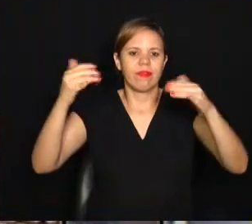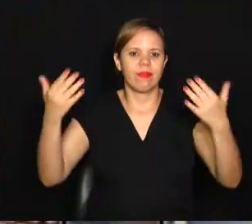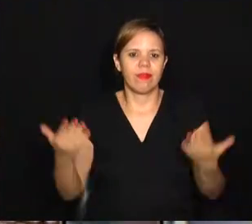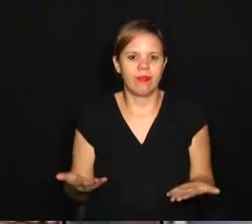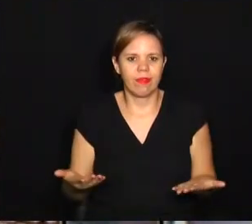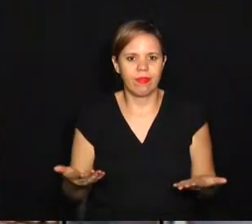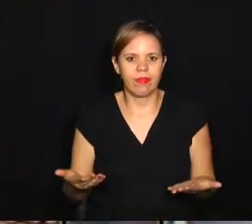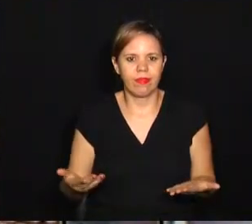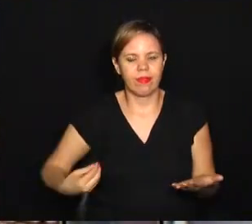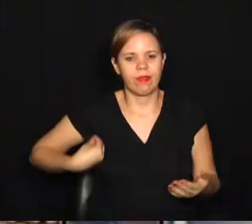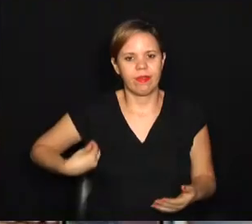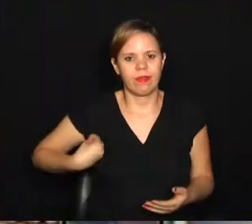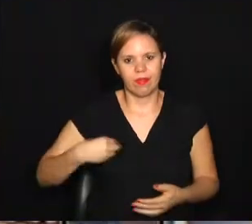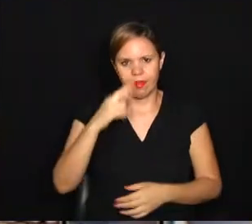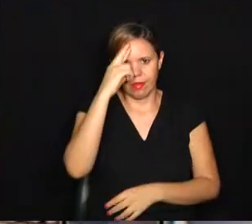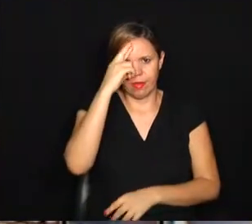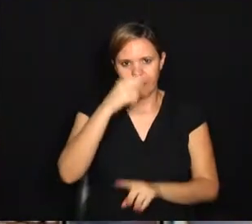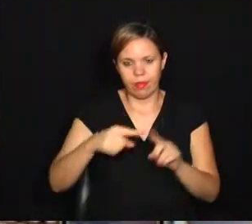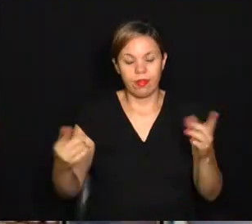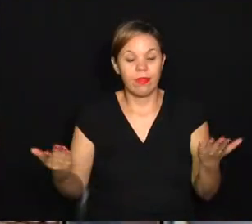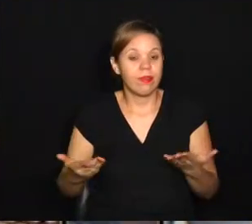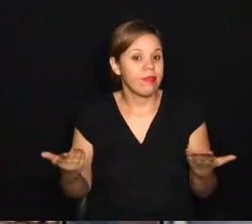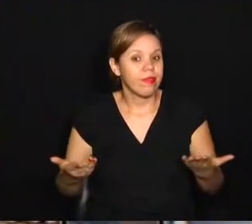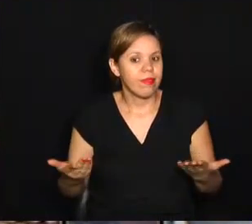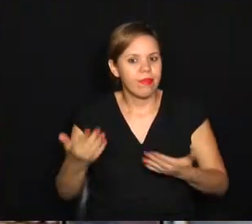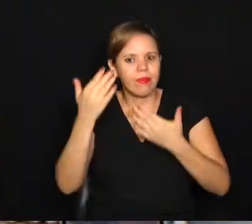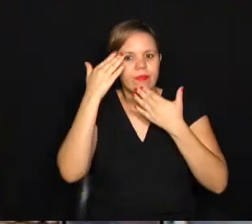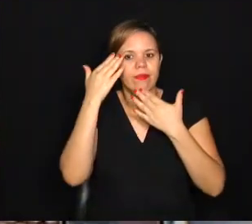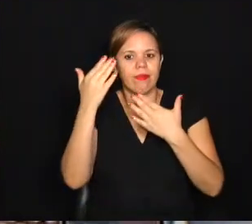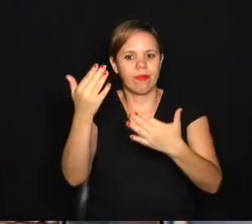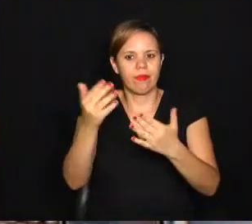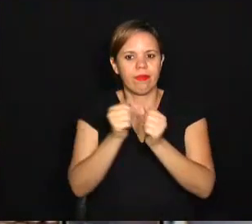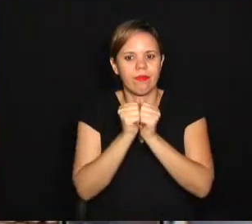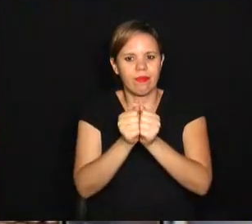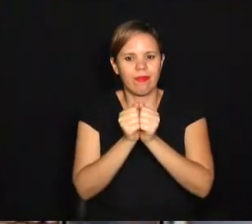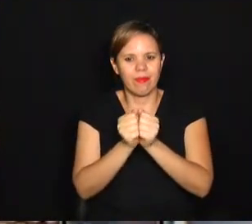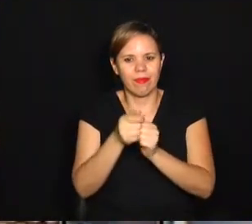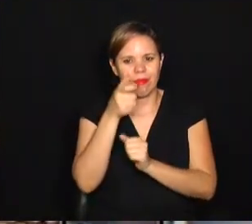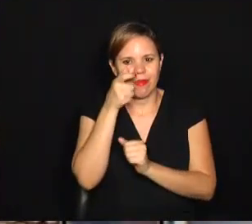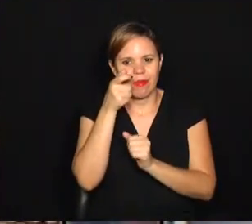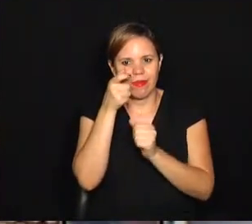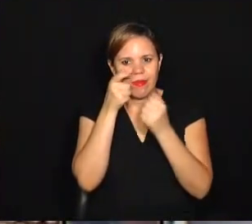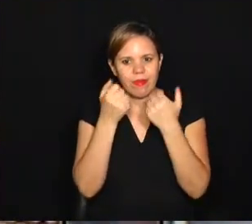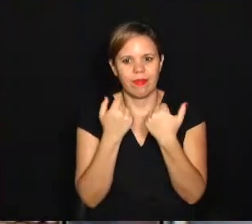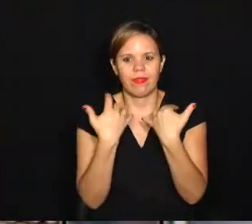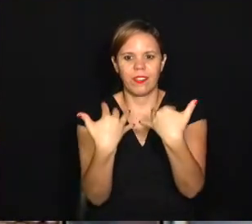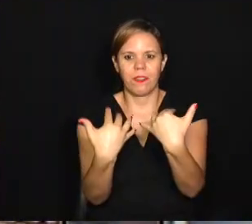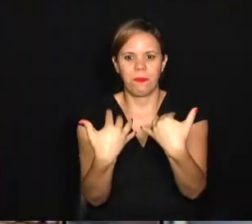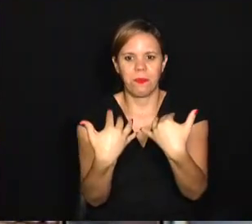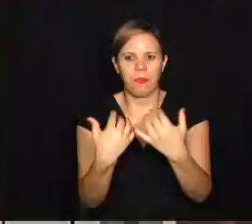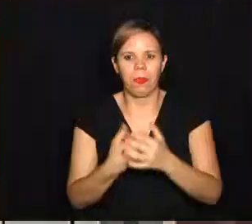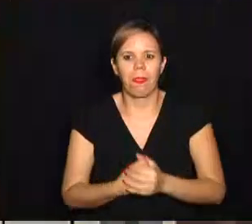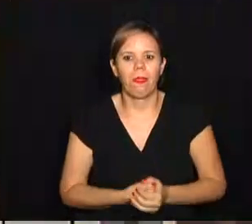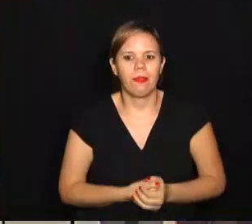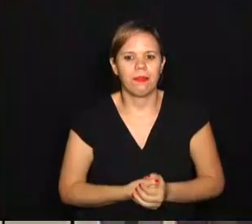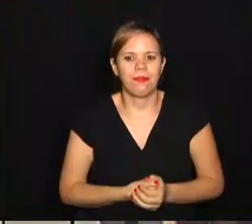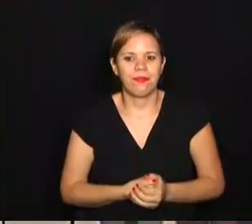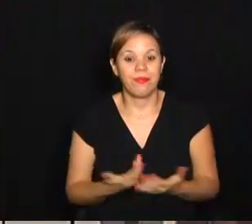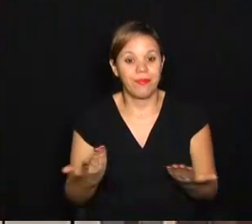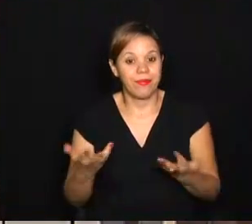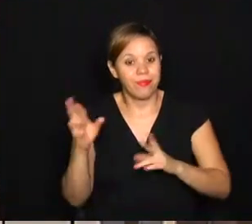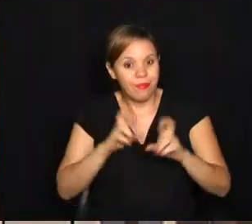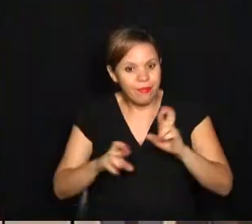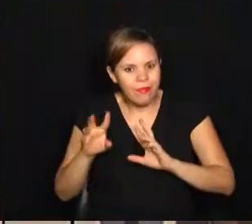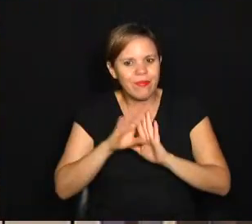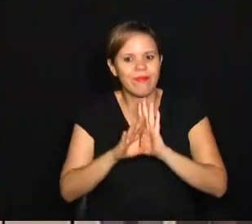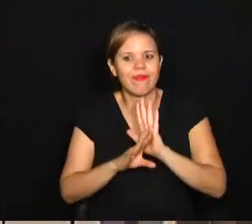Notícia, ao vivo, 12:30 agora. Quero agradecer desde já a sua companhia e audiência.